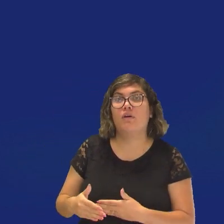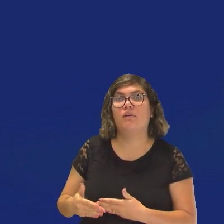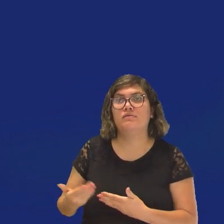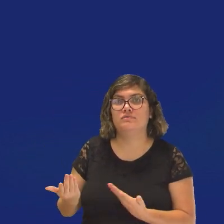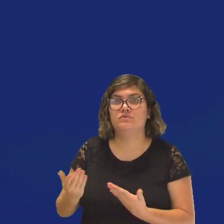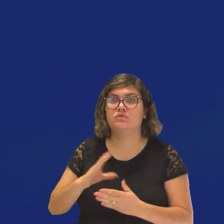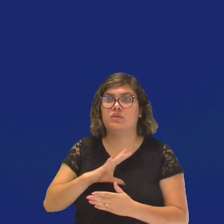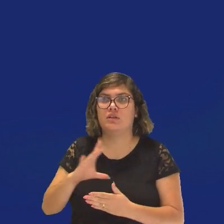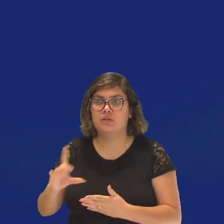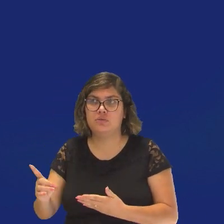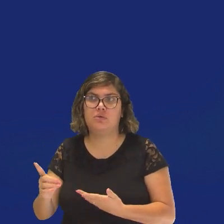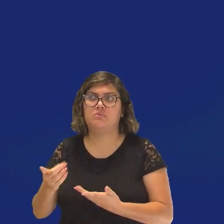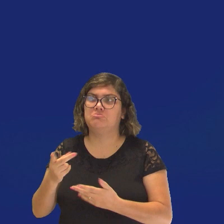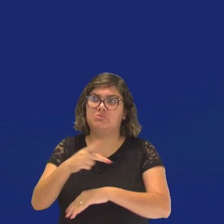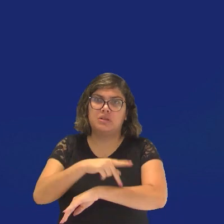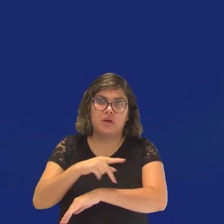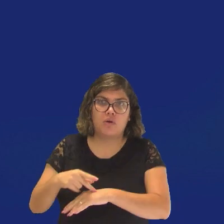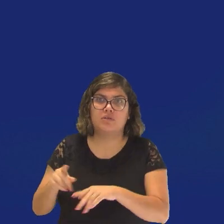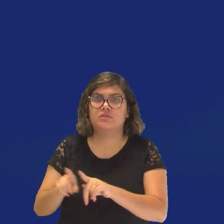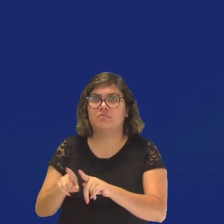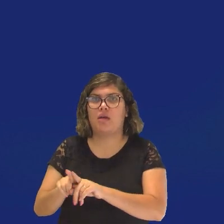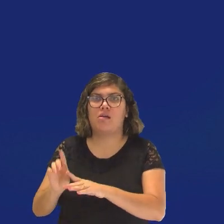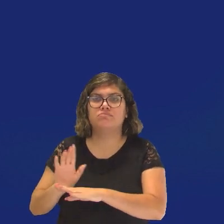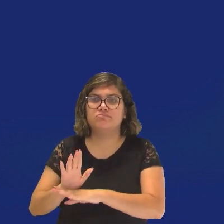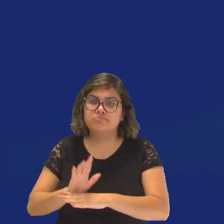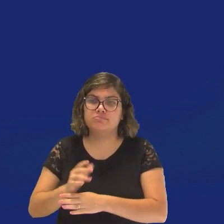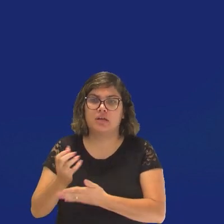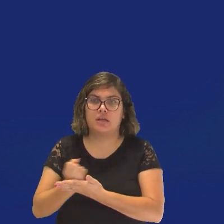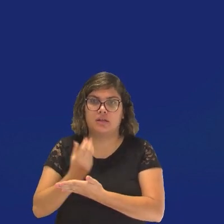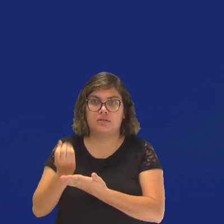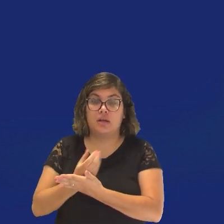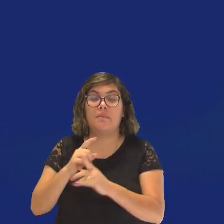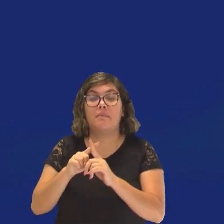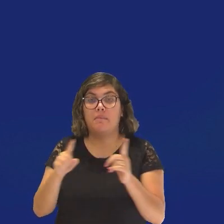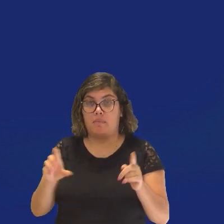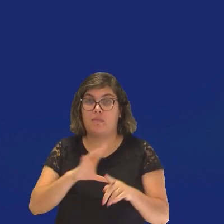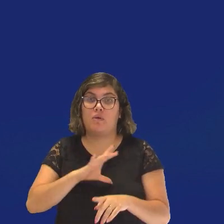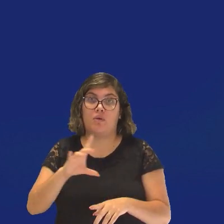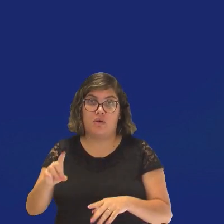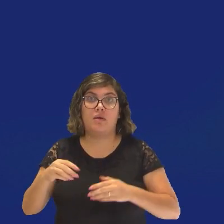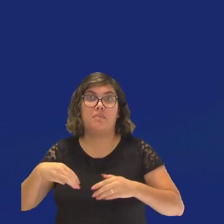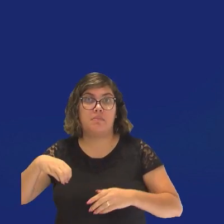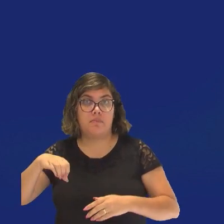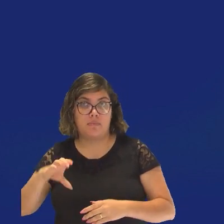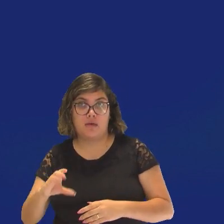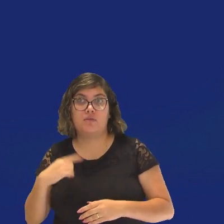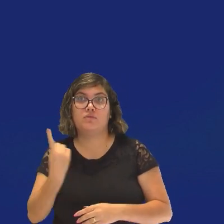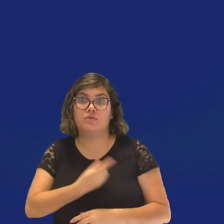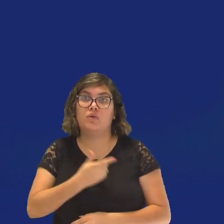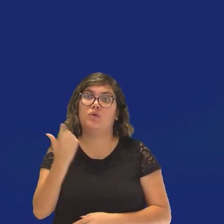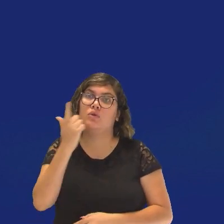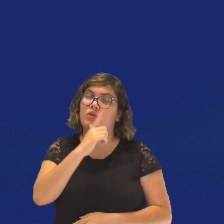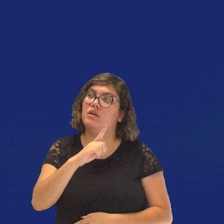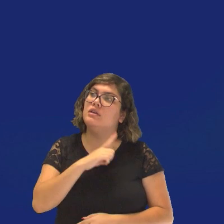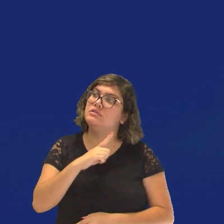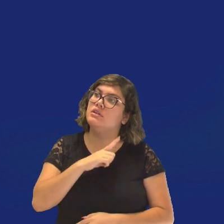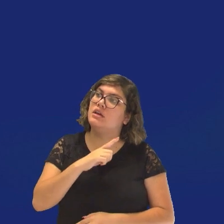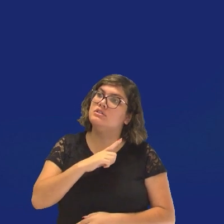os coordenadores pedagógicos, mas isso é coordenado nacionalmente pelo MEC e nós conseguimos com isso, secretário Vitor, ter um